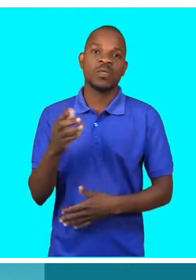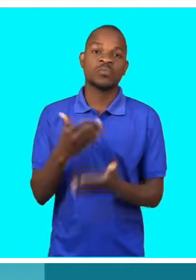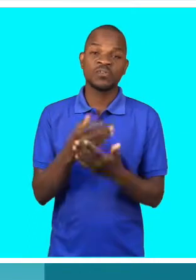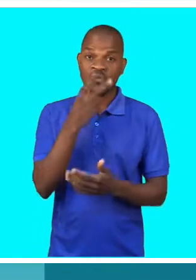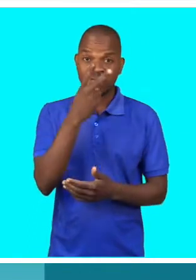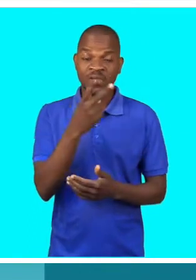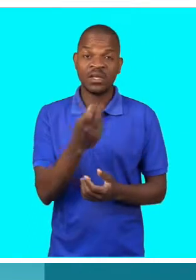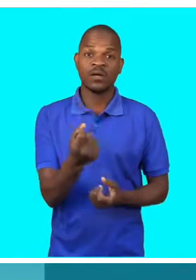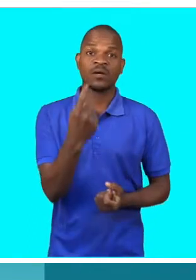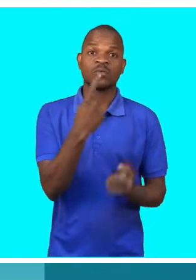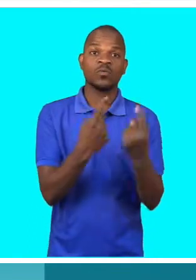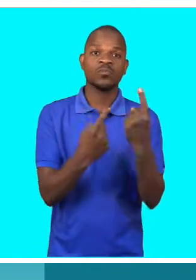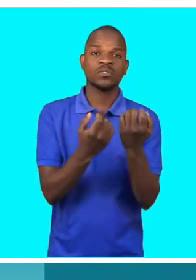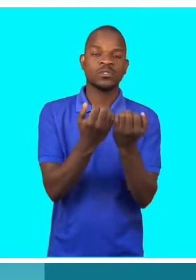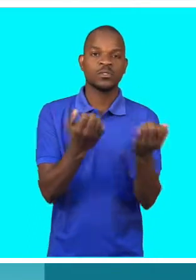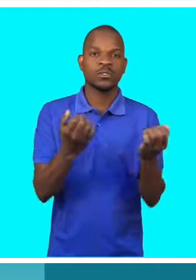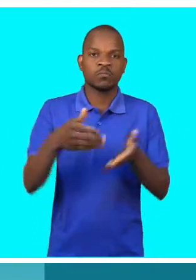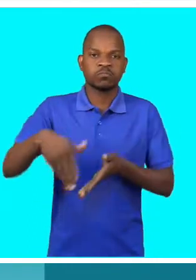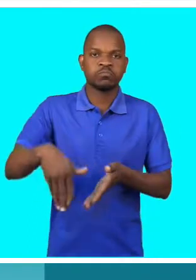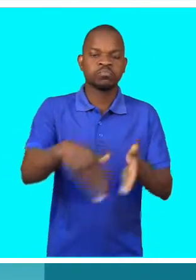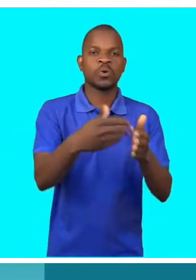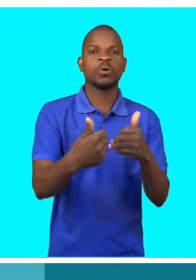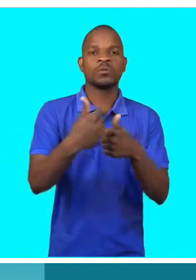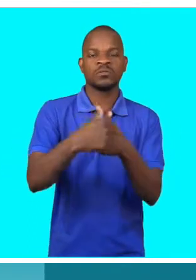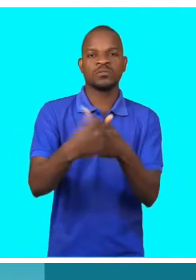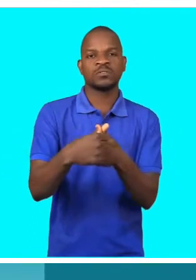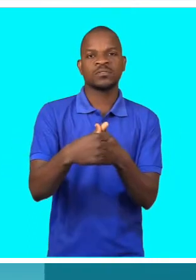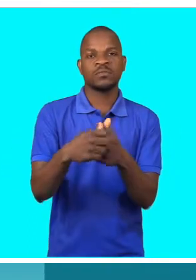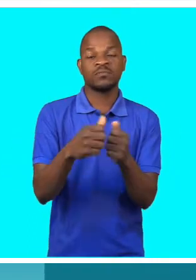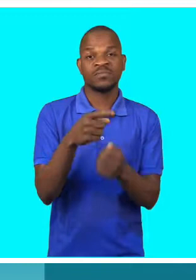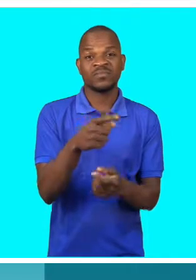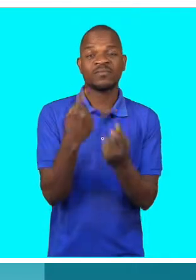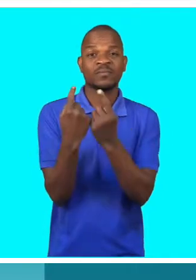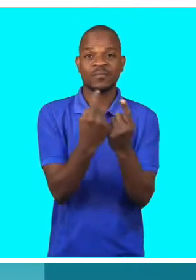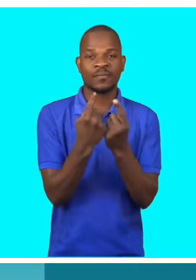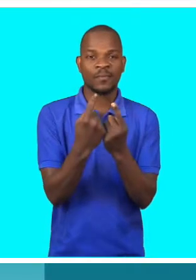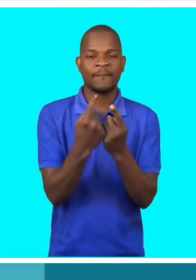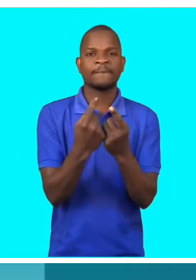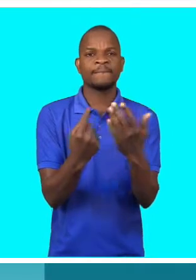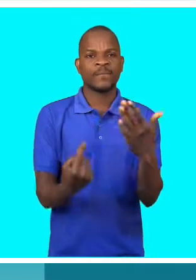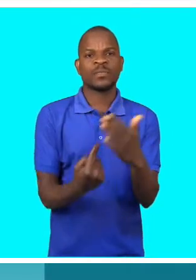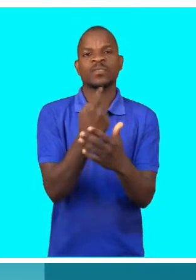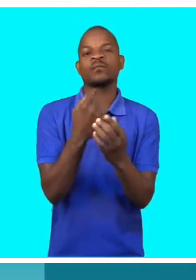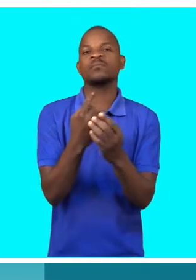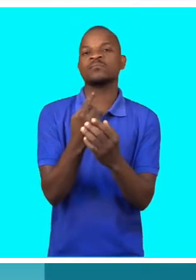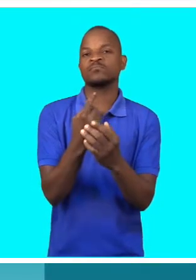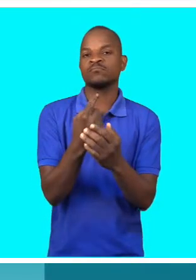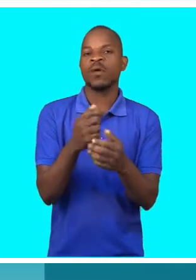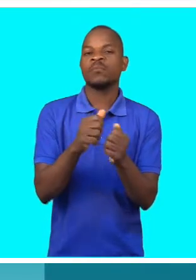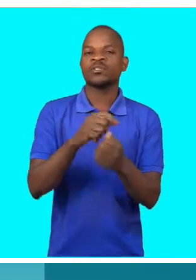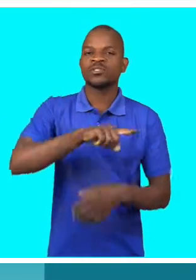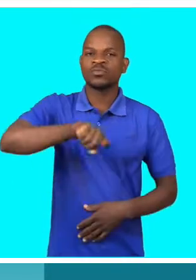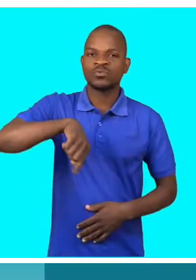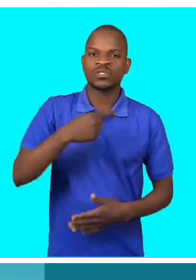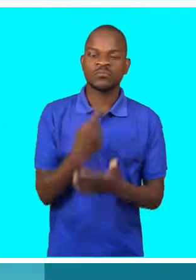Namoro, hoje em dia, você encontra criança agora no caminho a namorar essas coisas. E são esses tipos de coisas que levam a